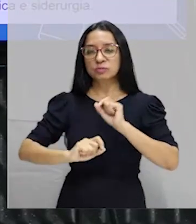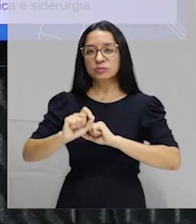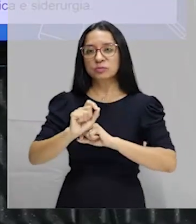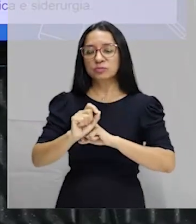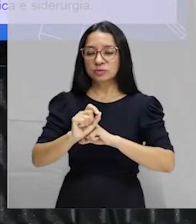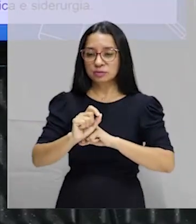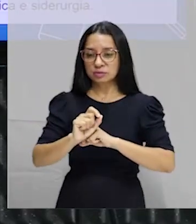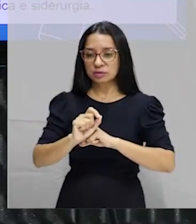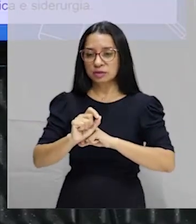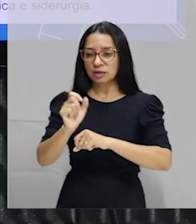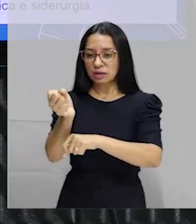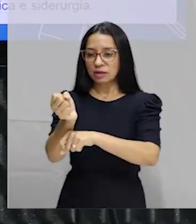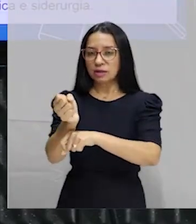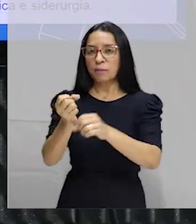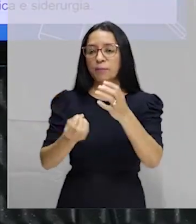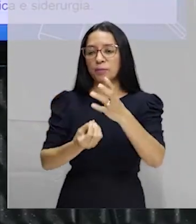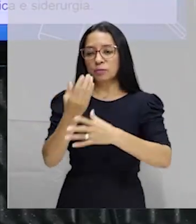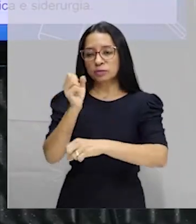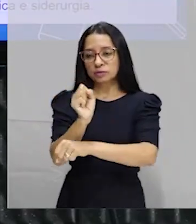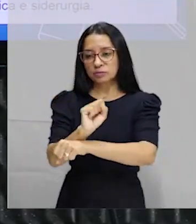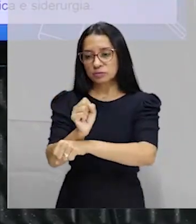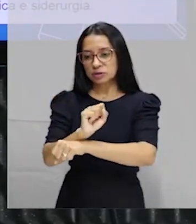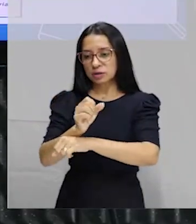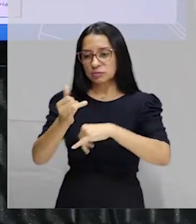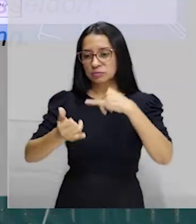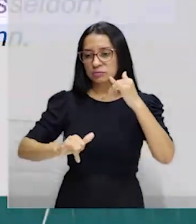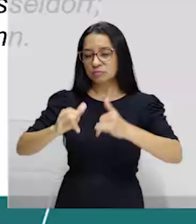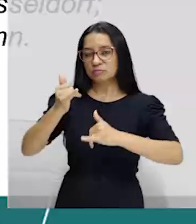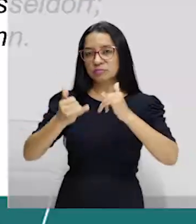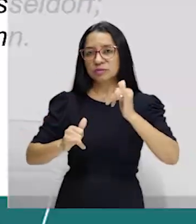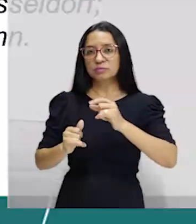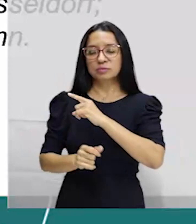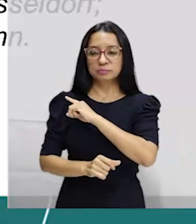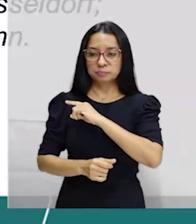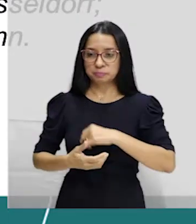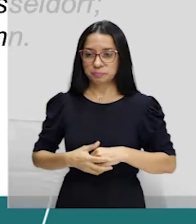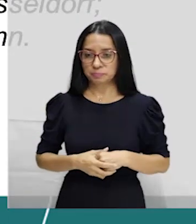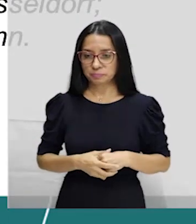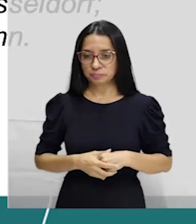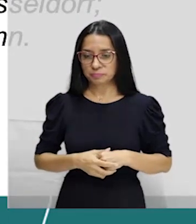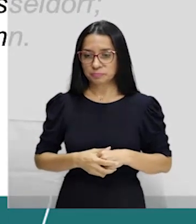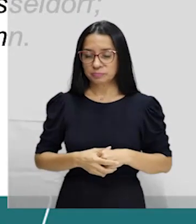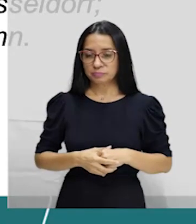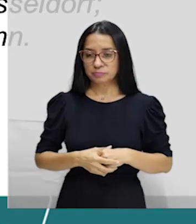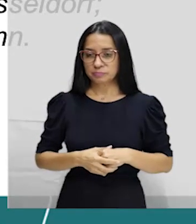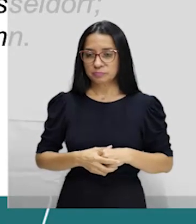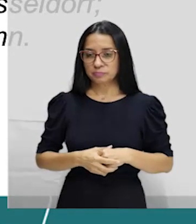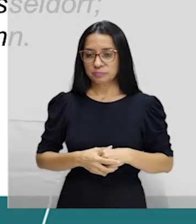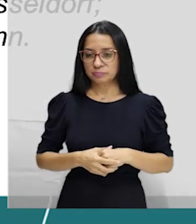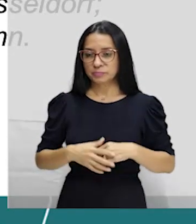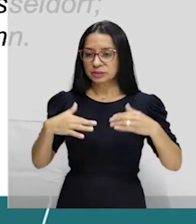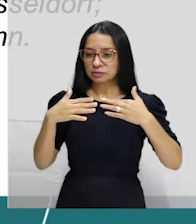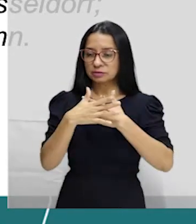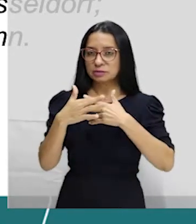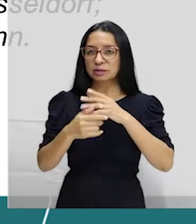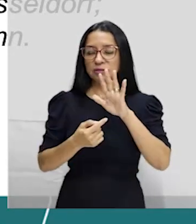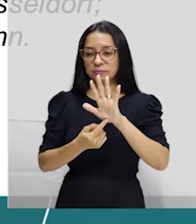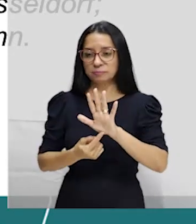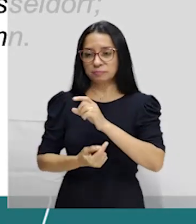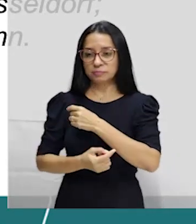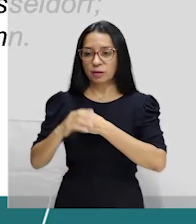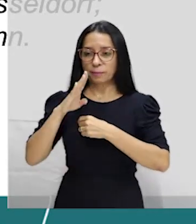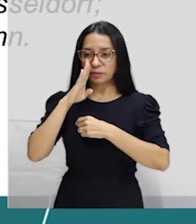química, eletroeletrônica e siderurgia. Cidades de destaque desta região, galera, tá? Está localizada bem aqui, ó. Principais